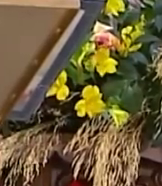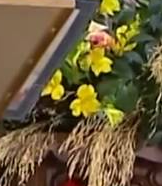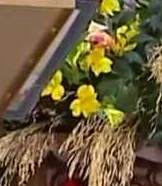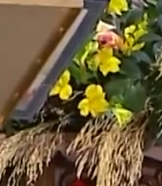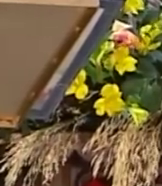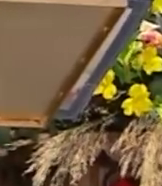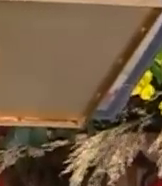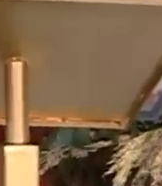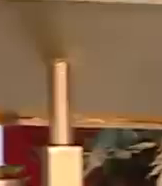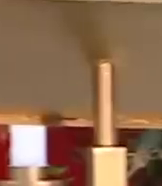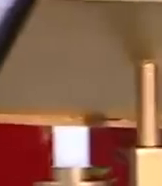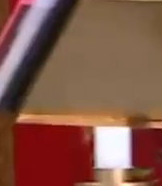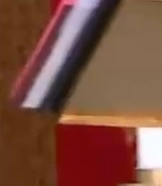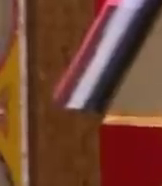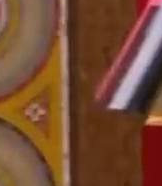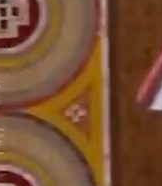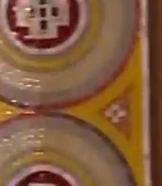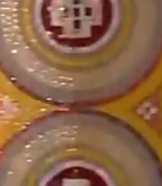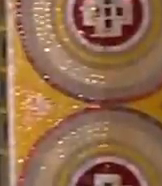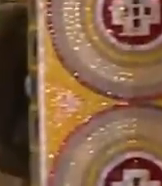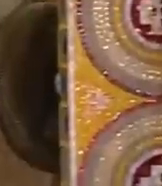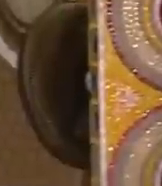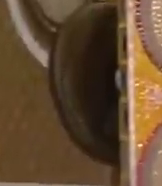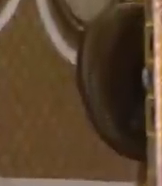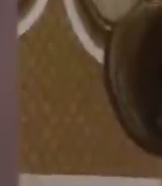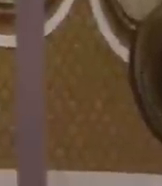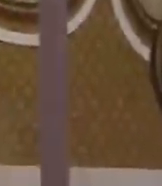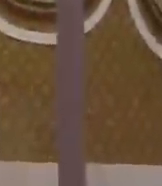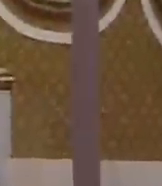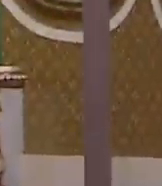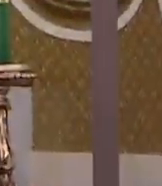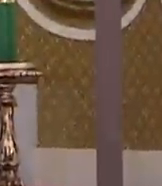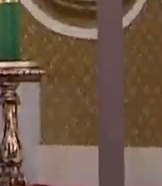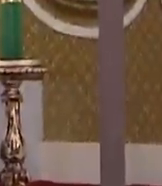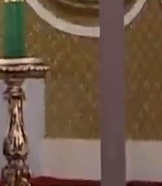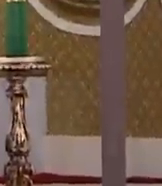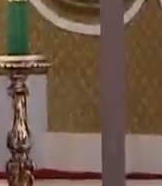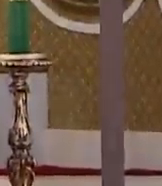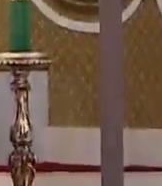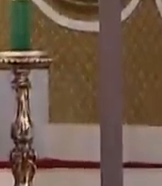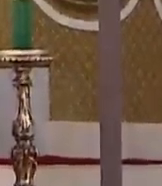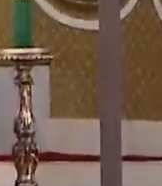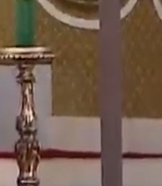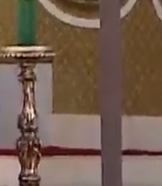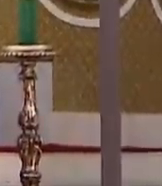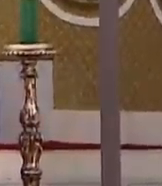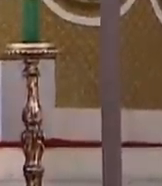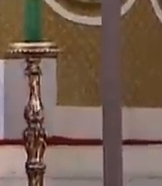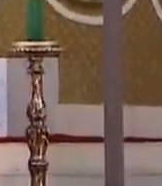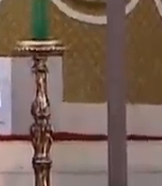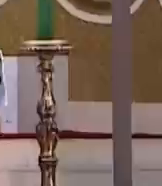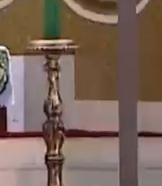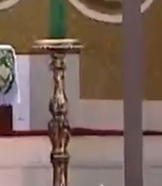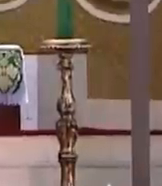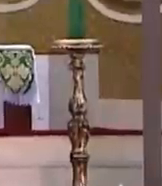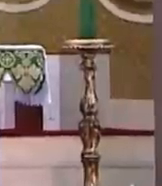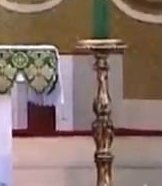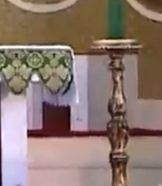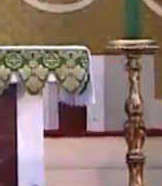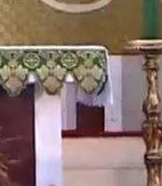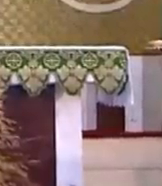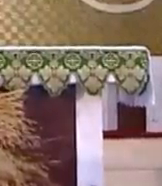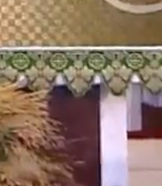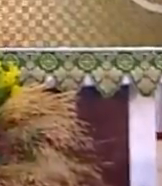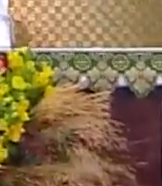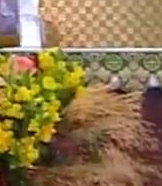e eu falei, me pediu conselho, é igual no rádio, pede conselho eu dou, pode ser que não goste, então não peça.